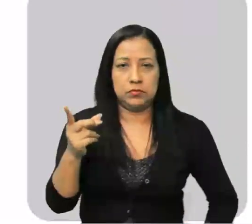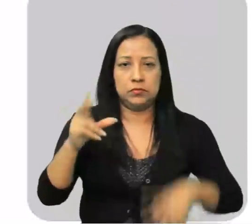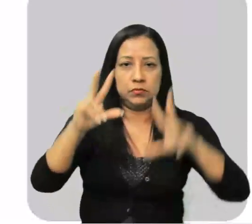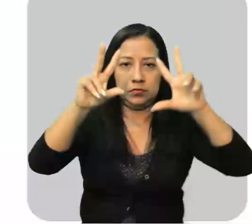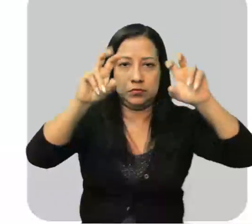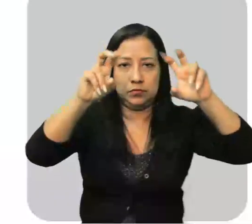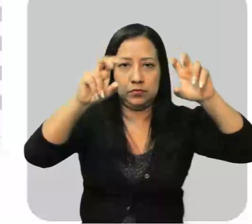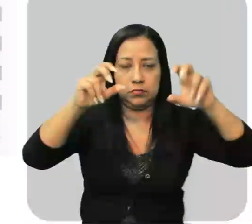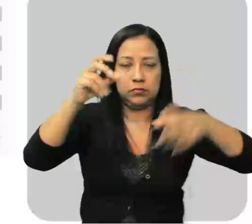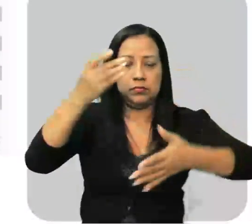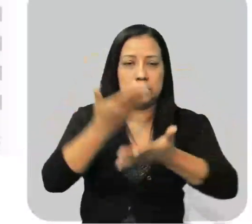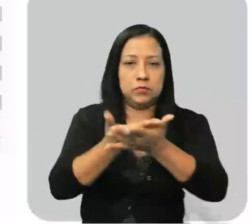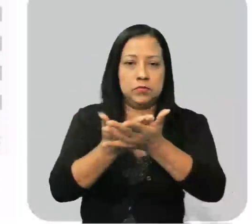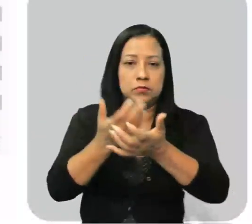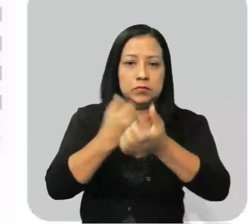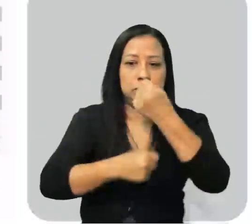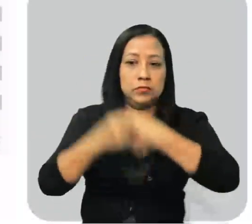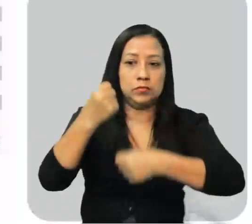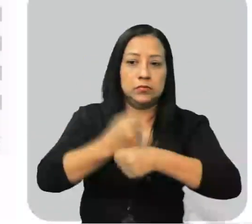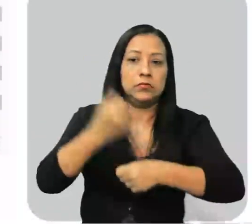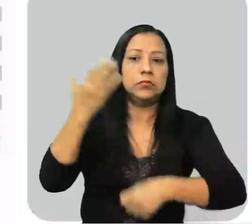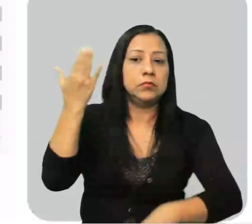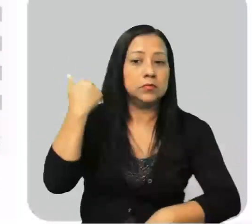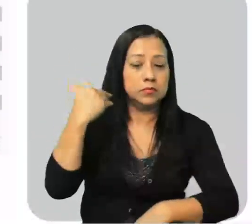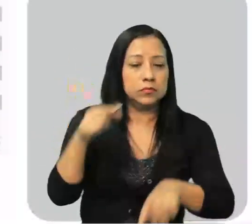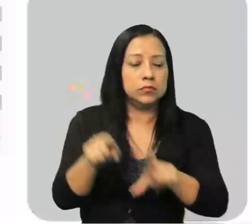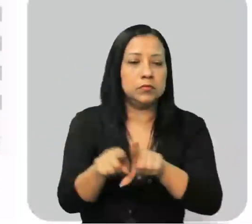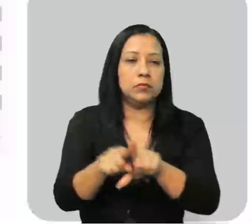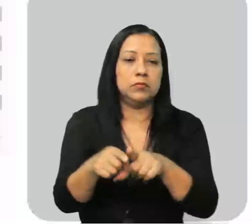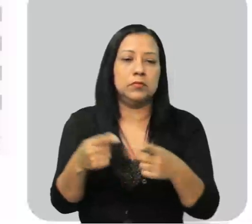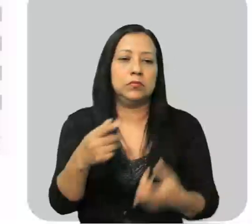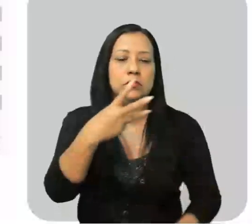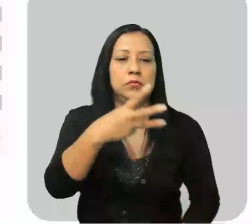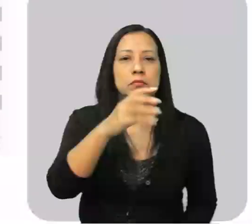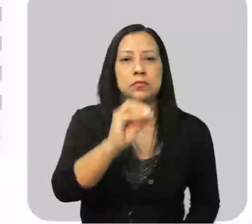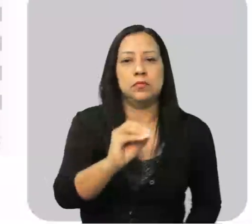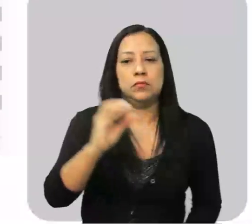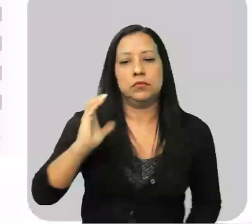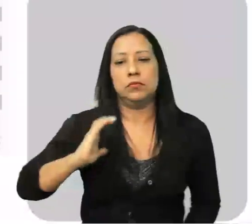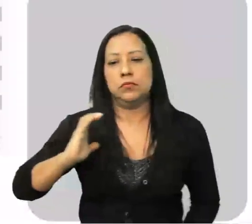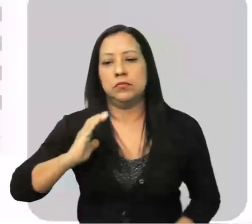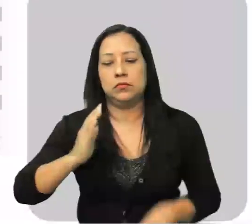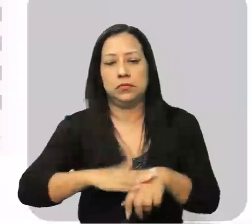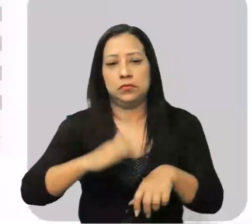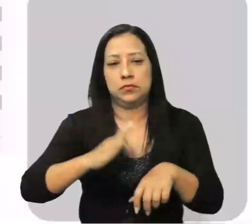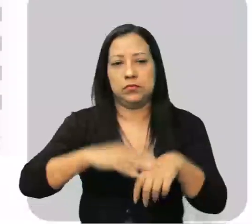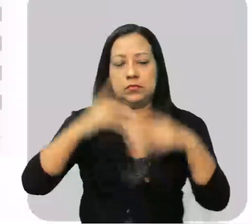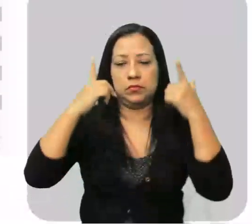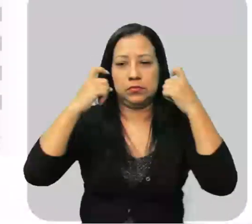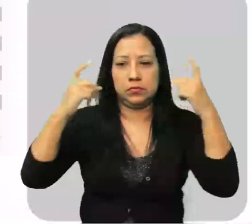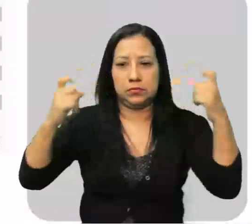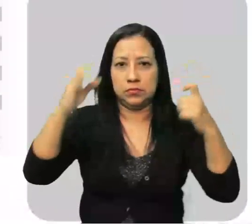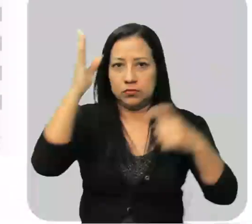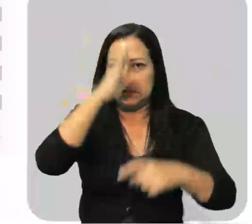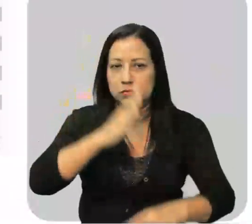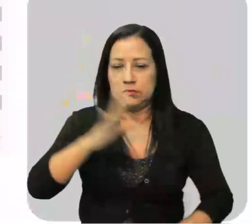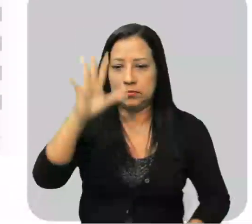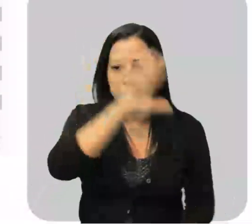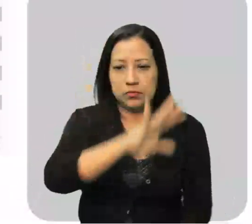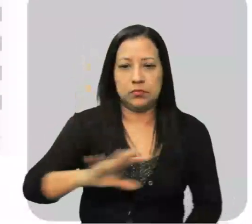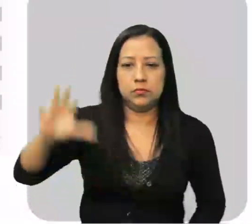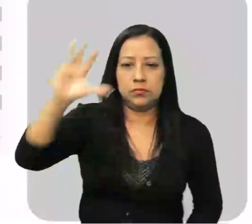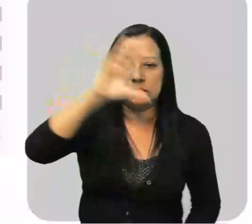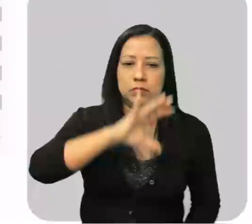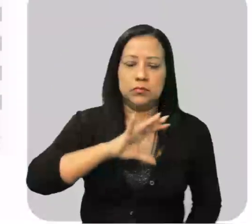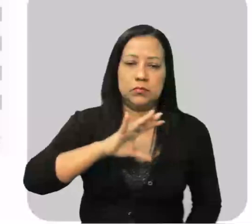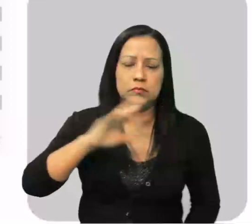lá. Que foi até o tema da teleaula passada, né, galera? Isso que eu falei para vocês aqui. Beleza? Vamos lá. As 30 cidades